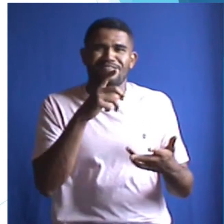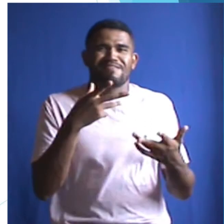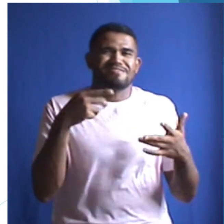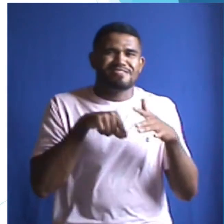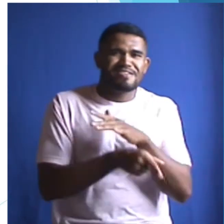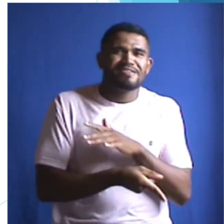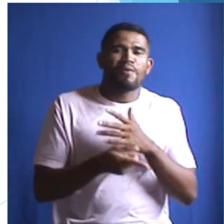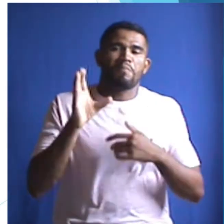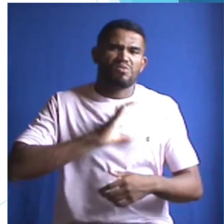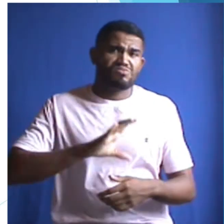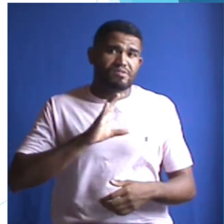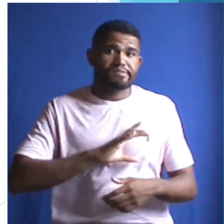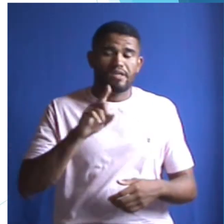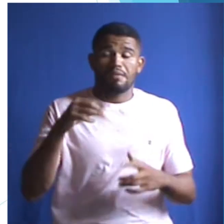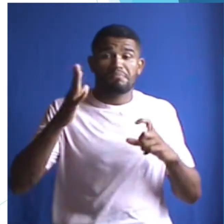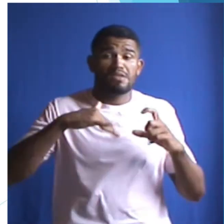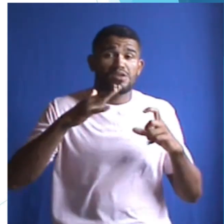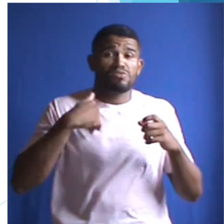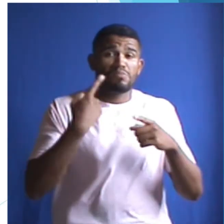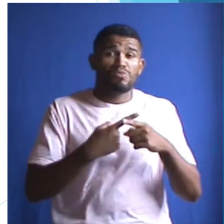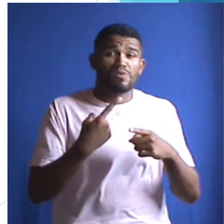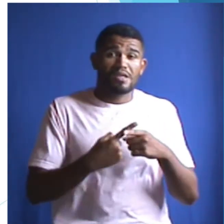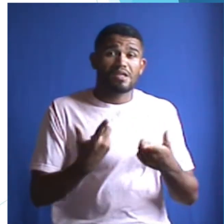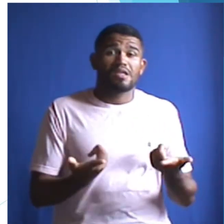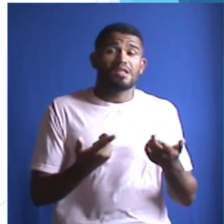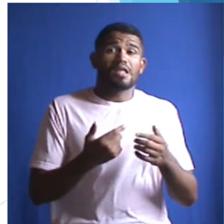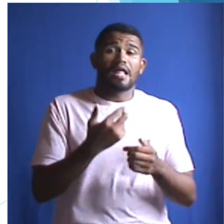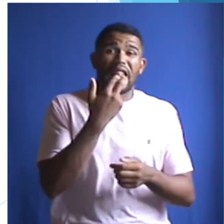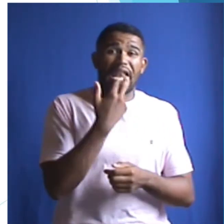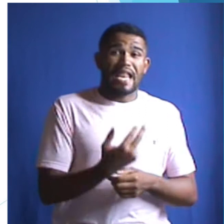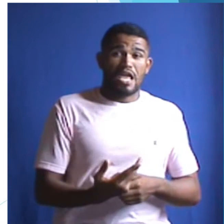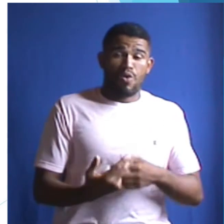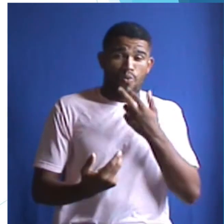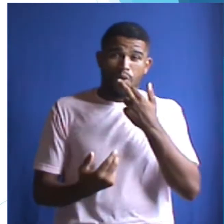quanto o português. E isso é mito, porque trata-se apenas de